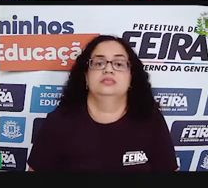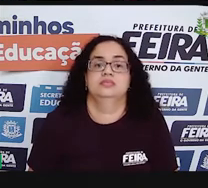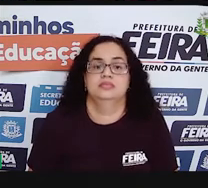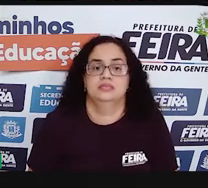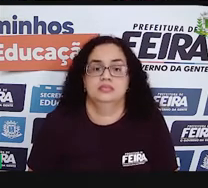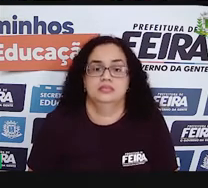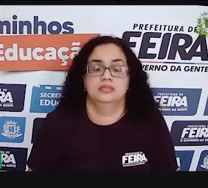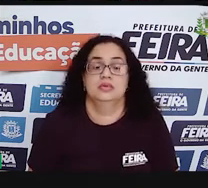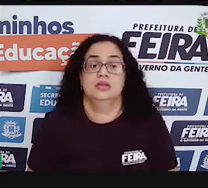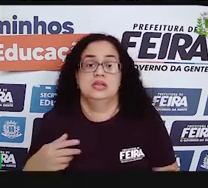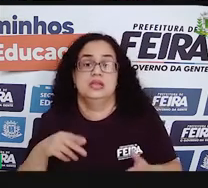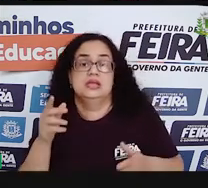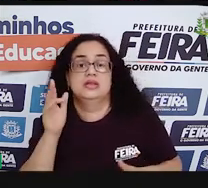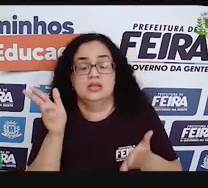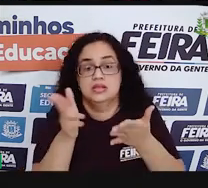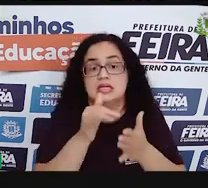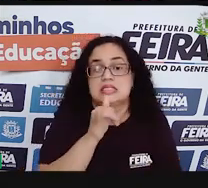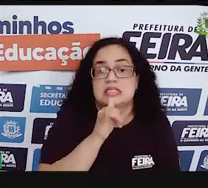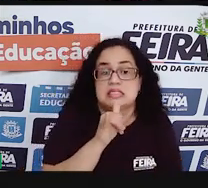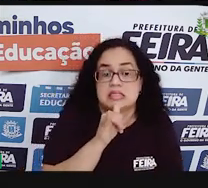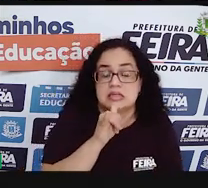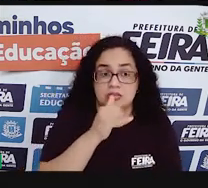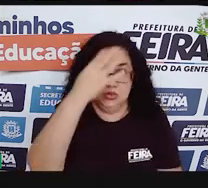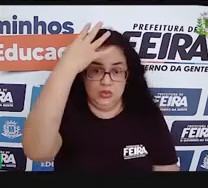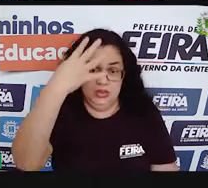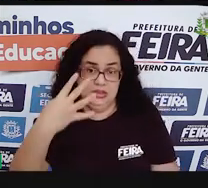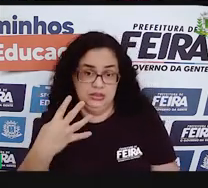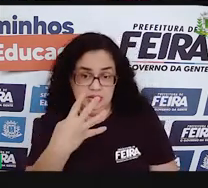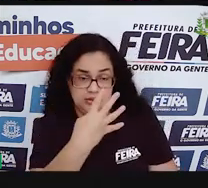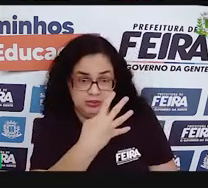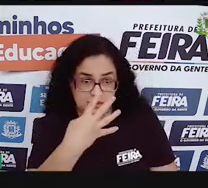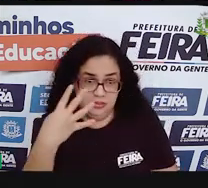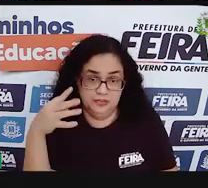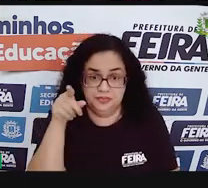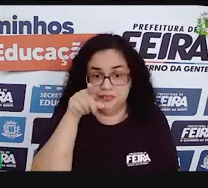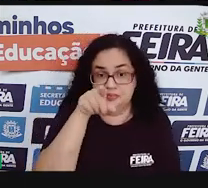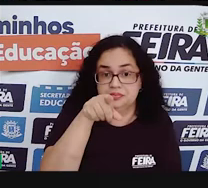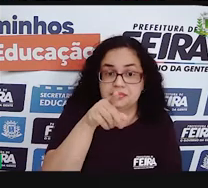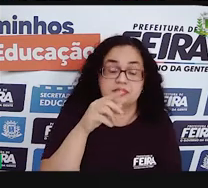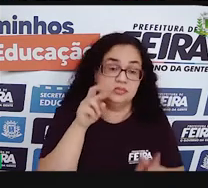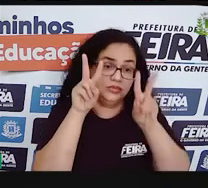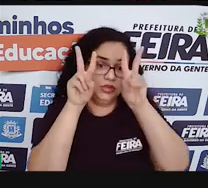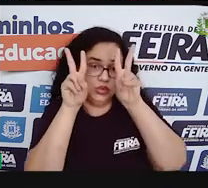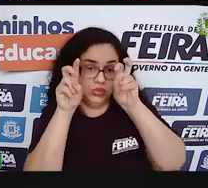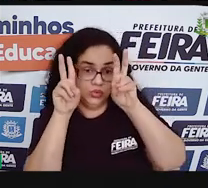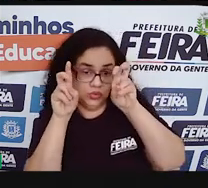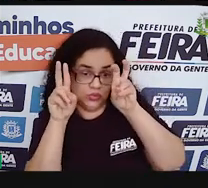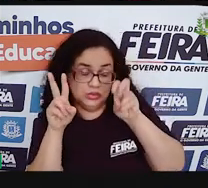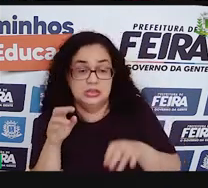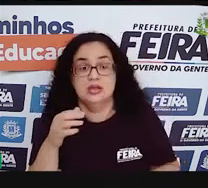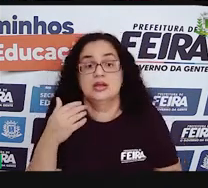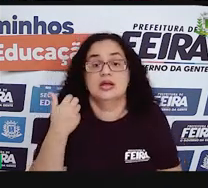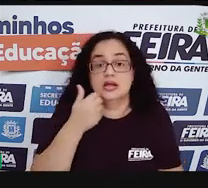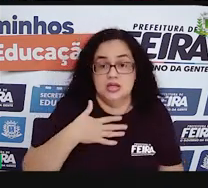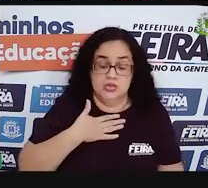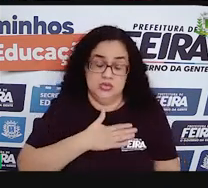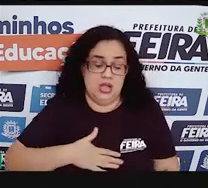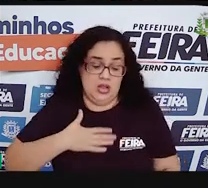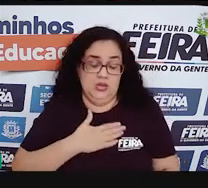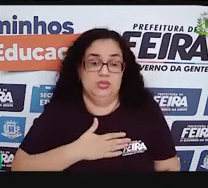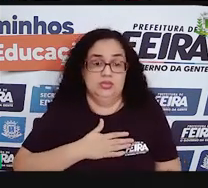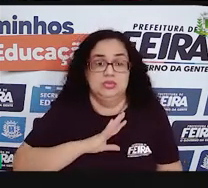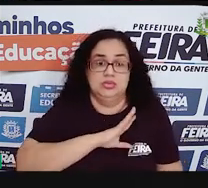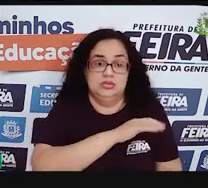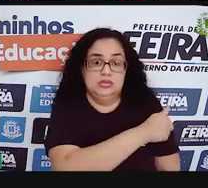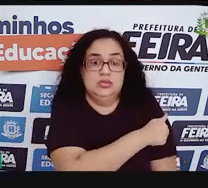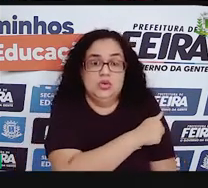E aí, a PRO colocou um exemplo, né, de uma tabela. Essa tabela aqui tem o título Programas Preferidos dos Estudantes do